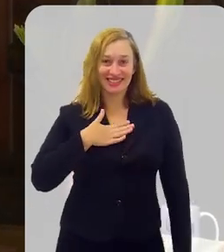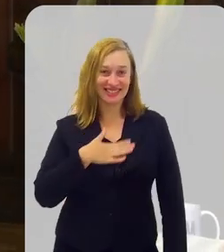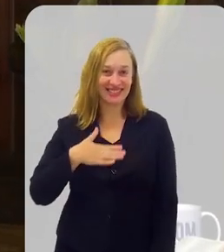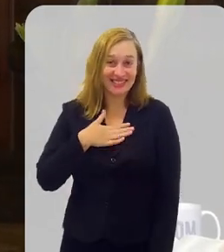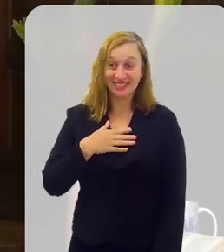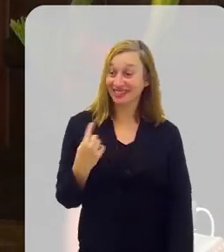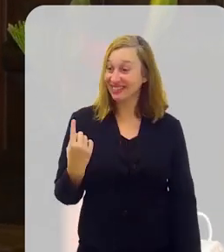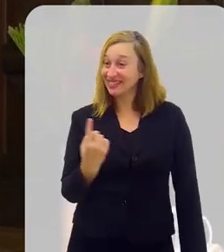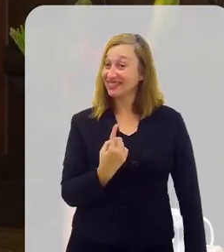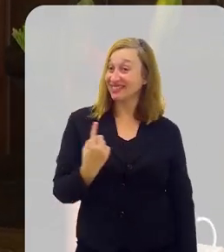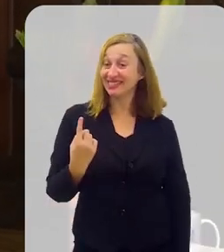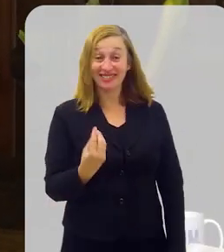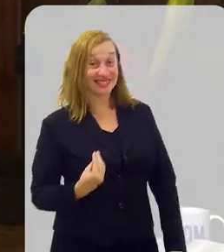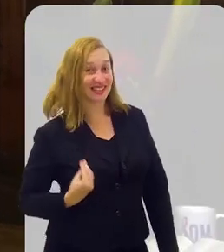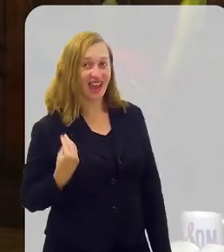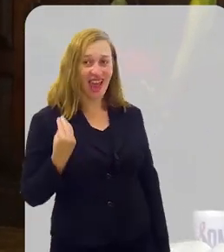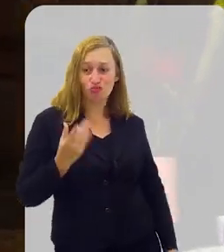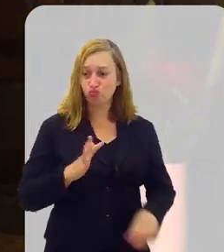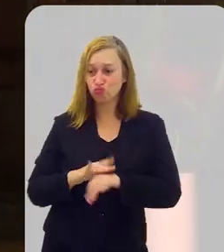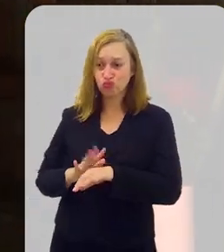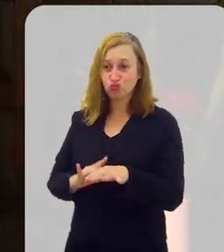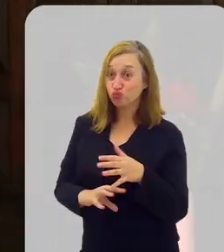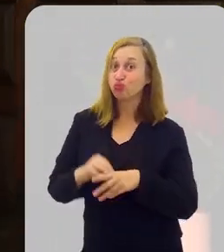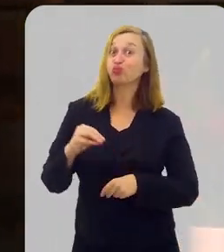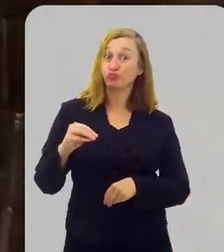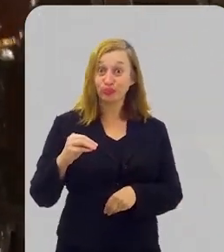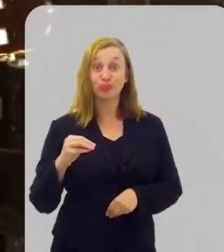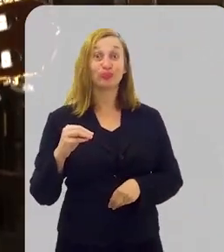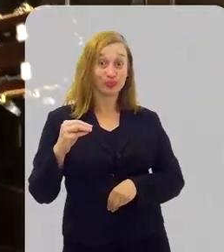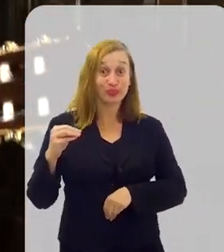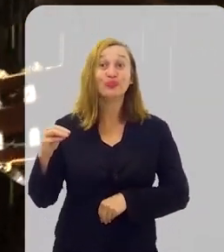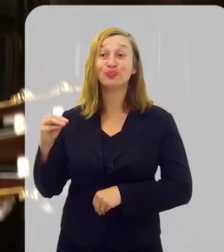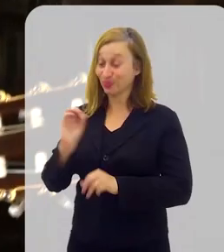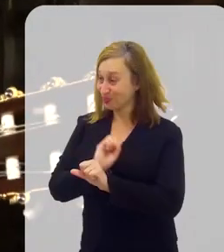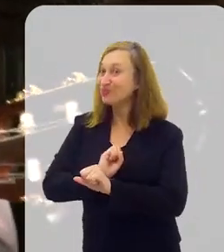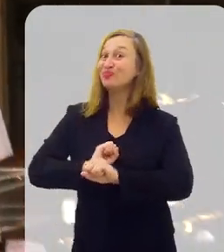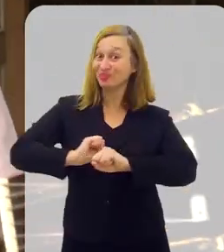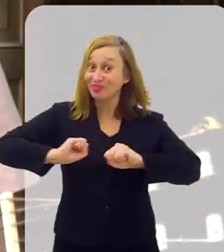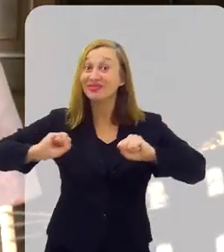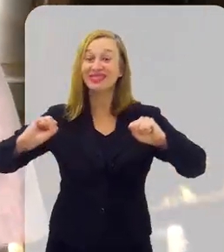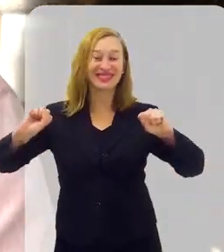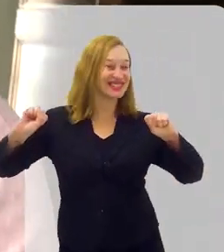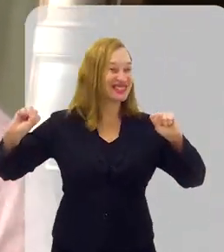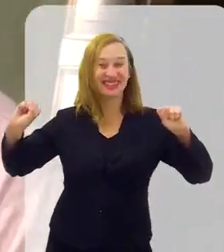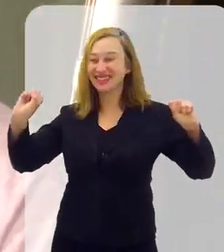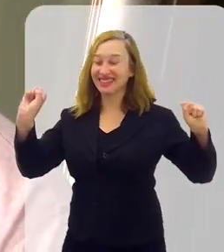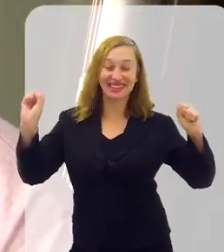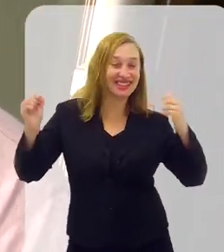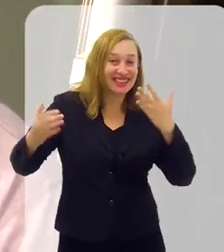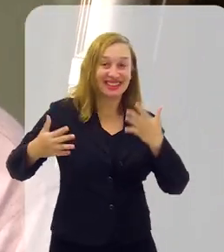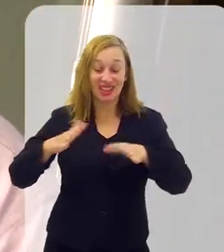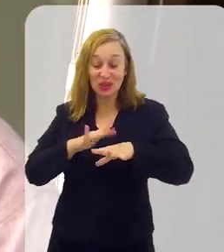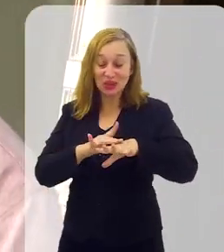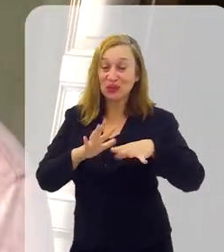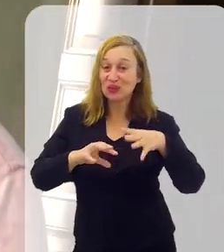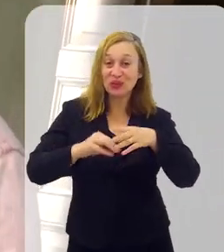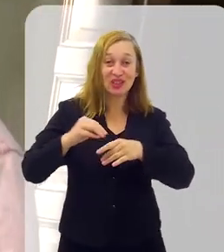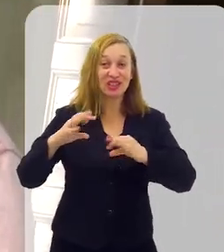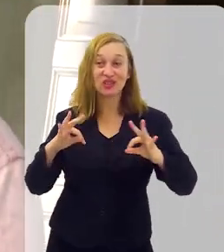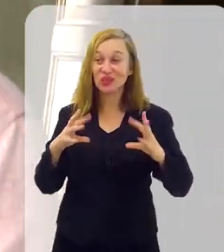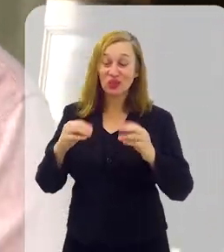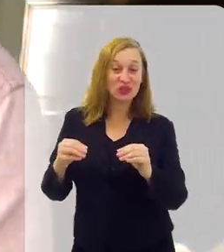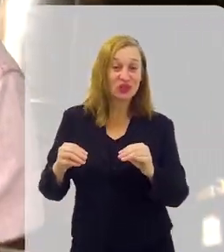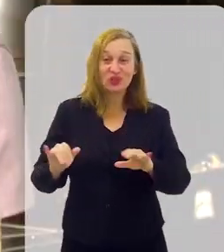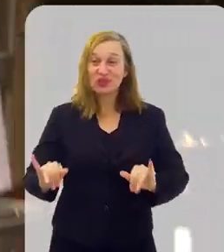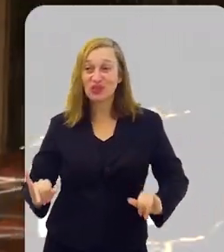quem satisfaz. Esse amor que cura, esse amor liberta, sara as